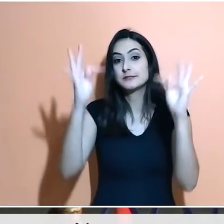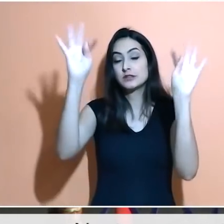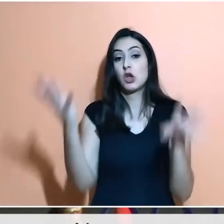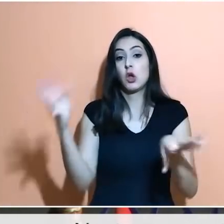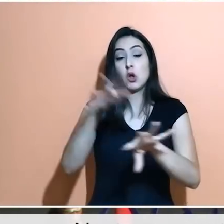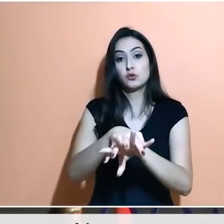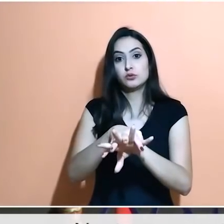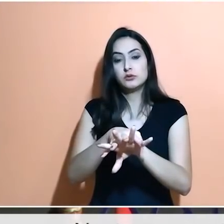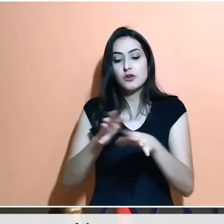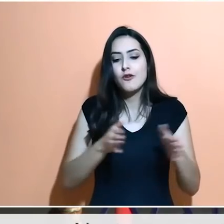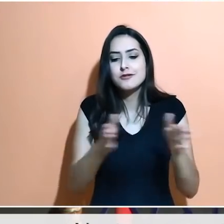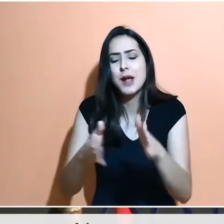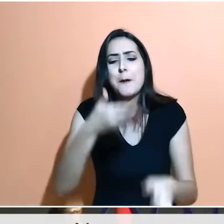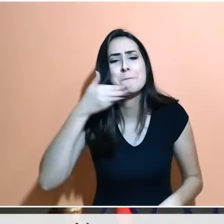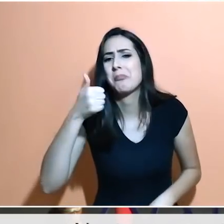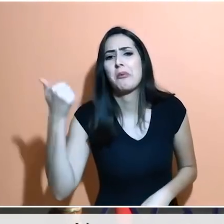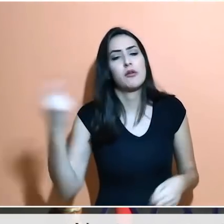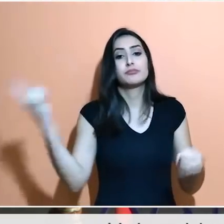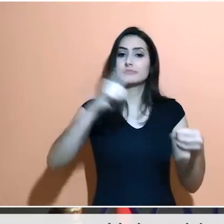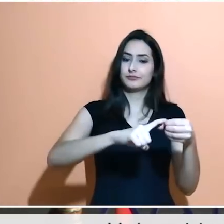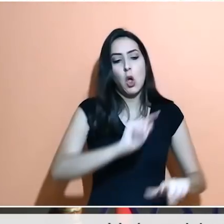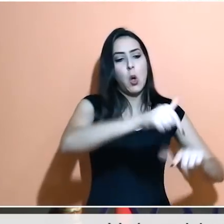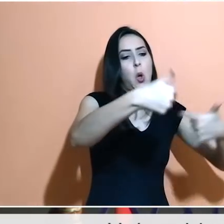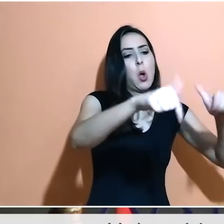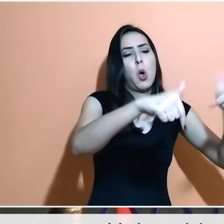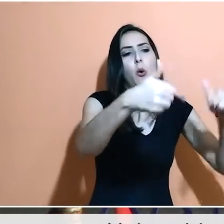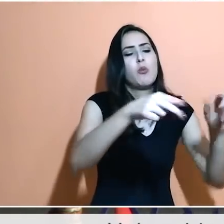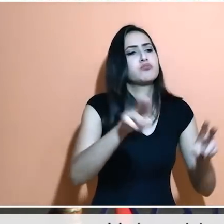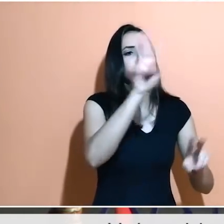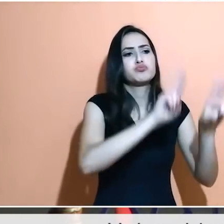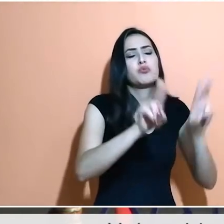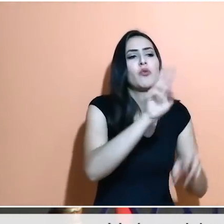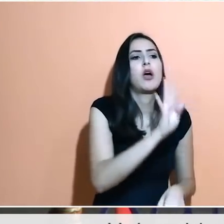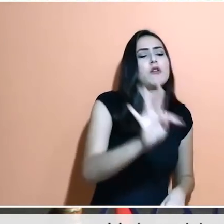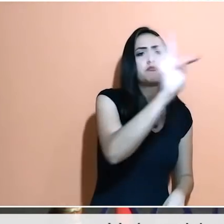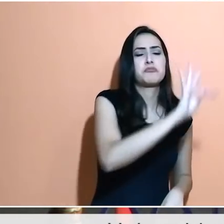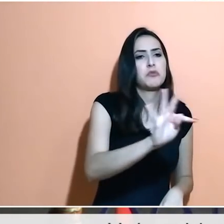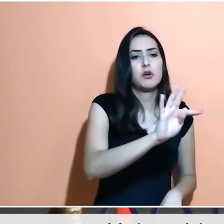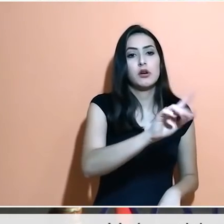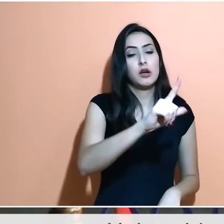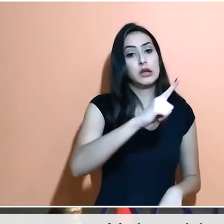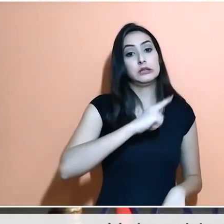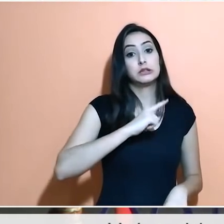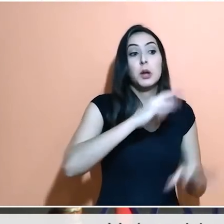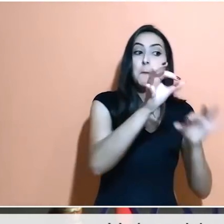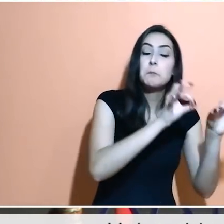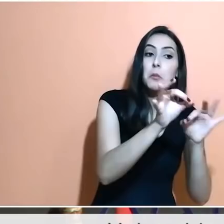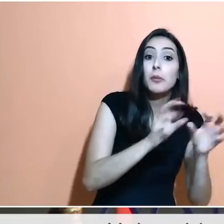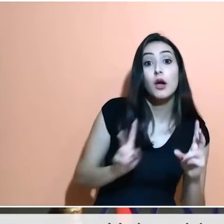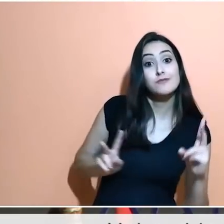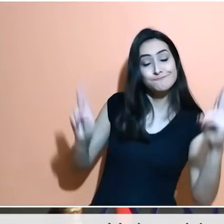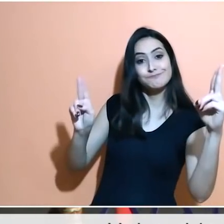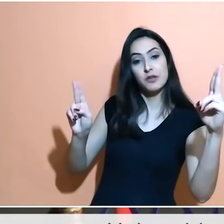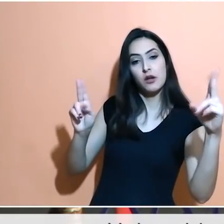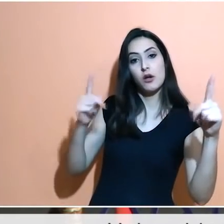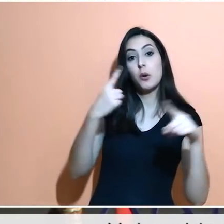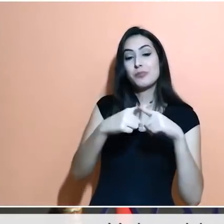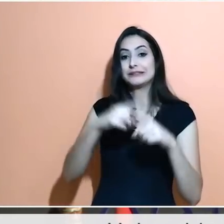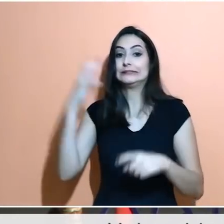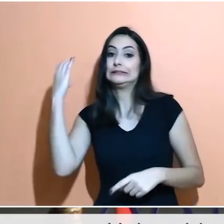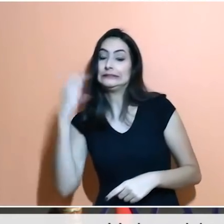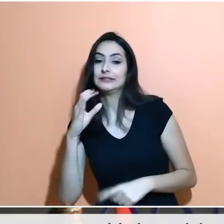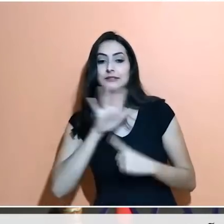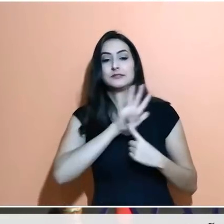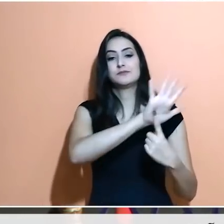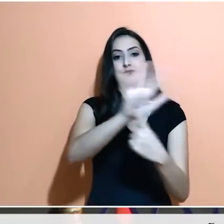digital, seja o melhor caminho para a retomada. Universidades do mundo todo estão adotando essa estratégia, pois a ciência tem mostrado